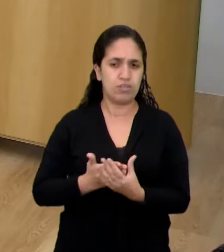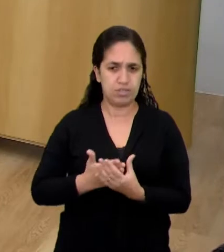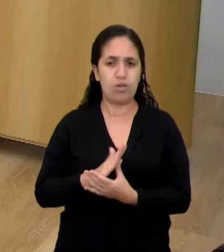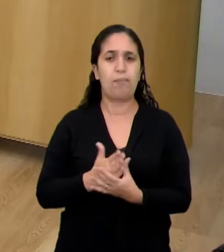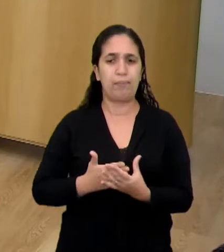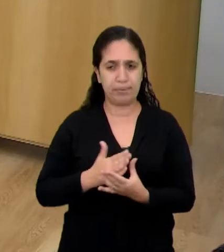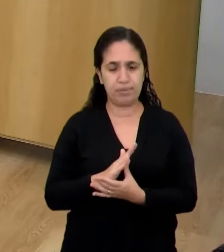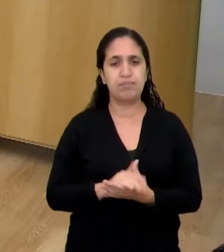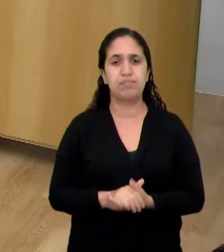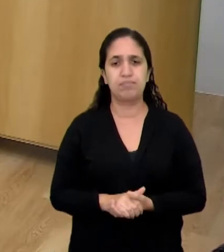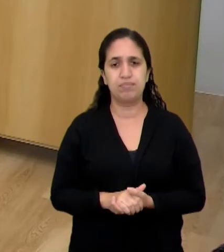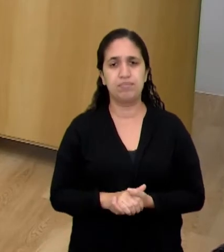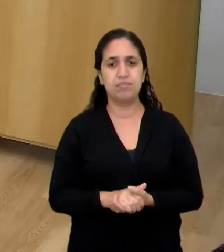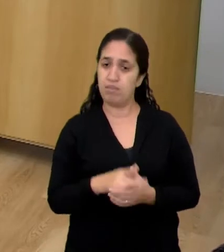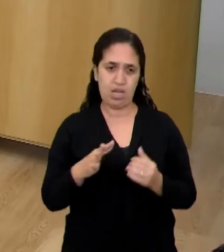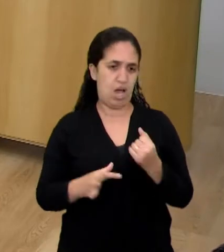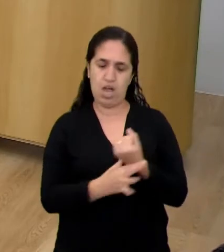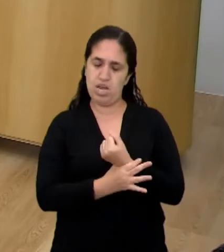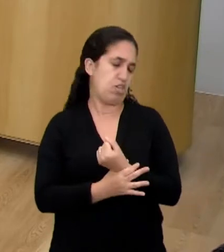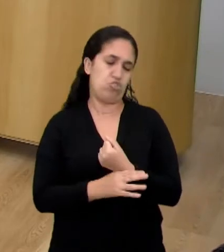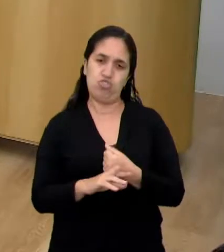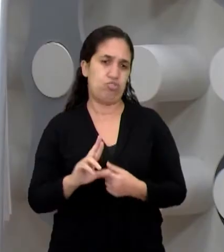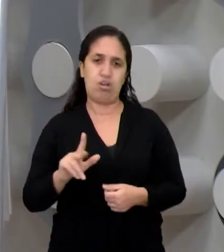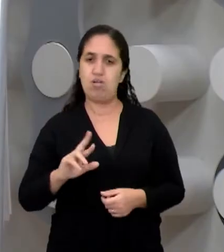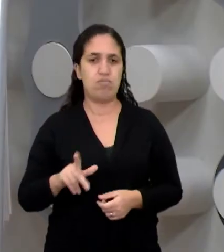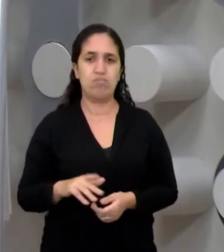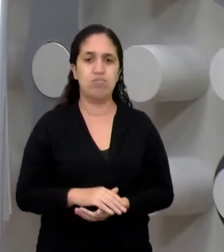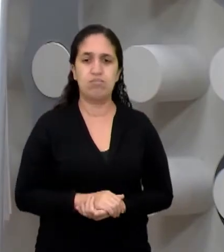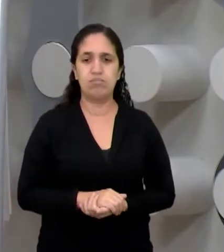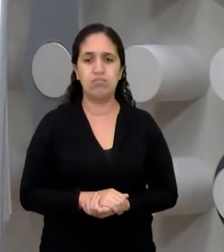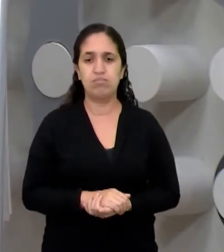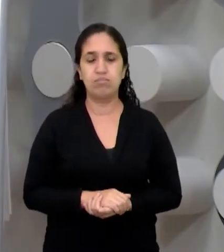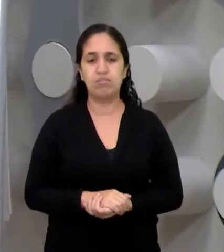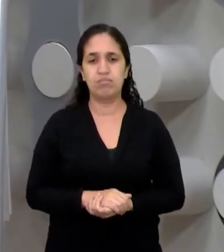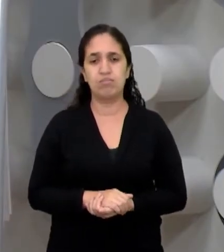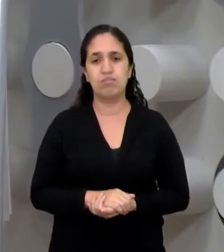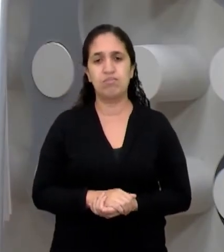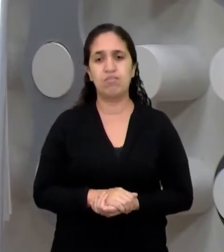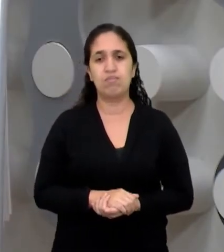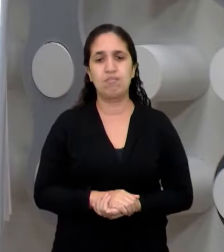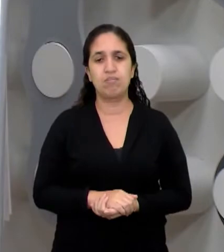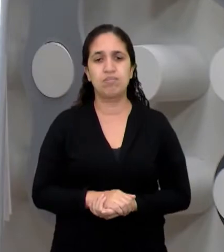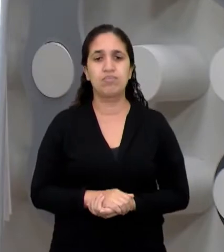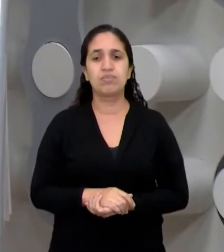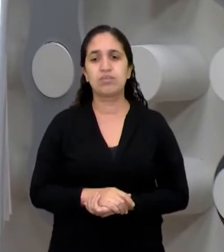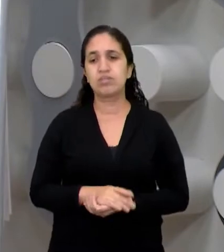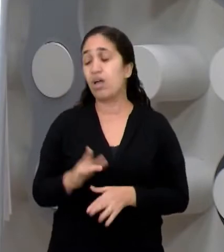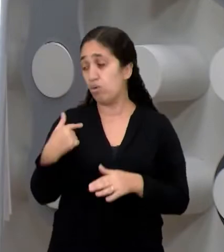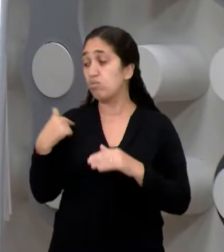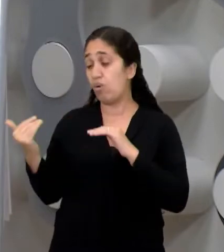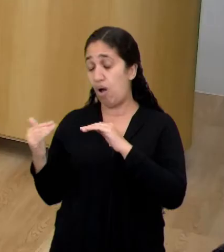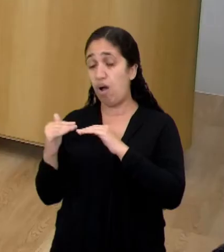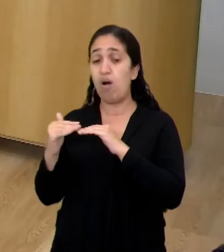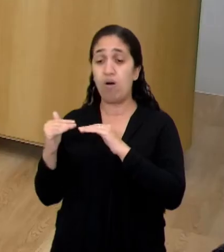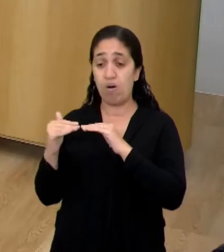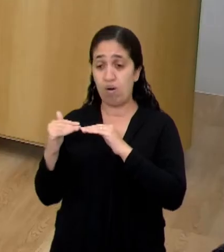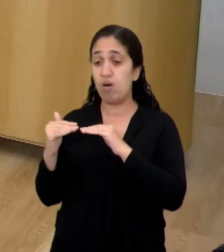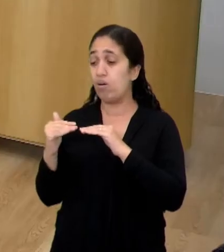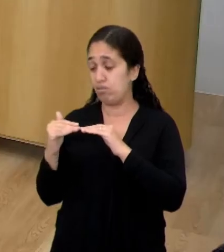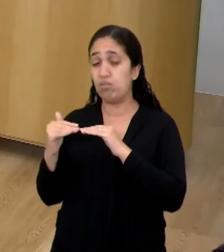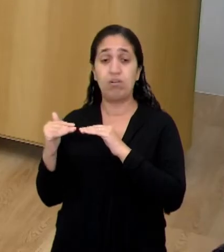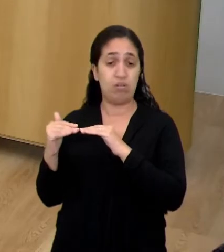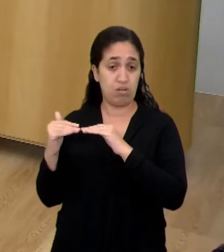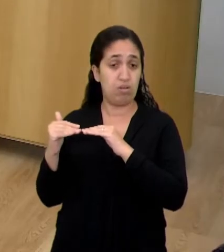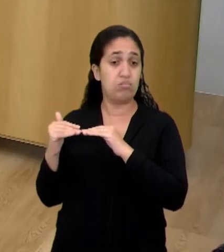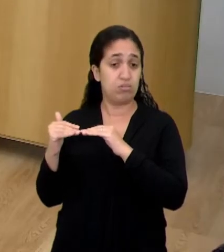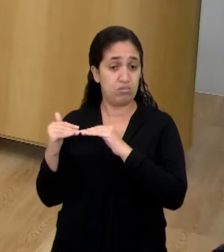Incomoda um pouco, legal. Mas não garante, acredito que... Você acha que não garante? Não garante. E você, sim? Concordo com a Viviane nesse contexto, que realmente,